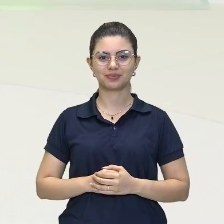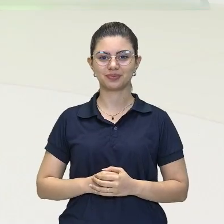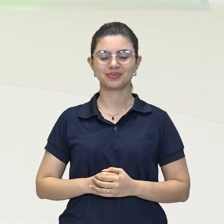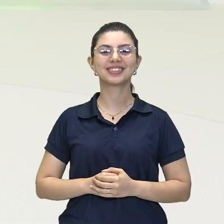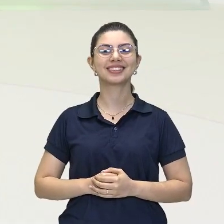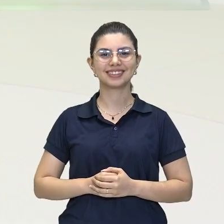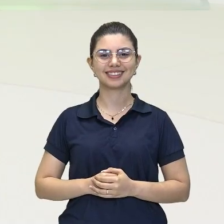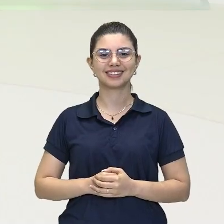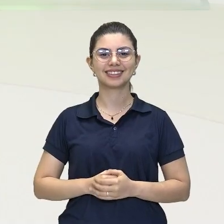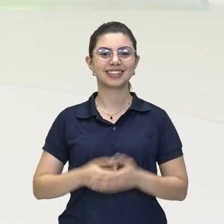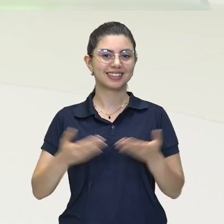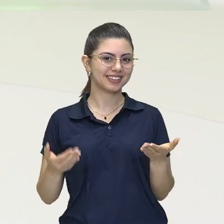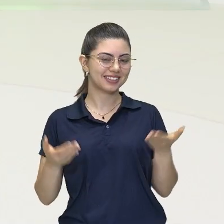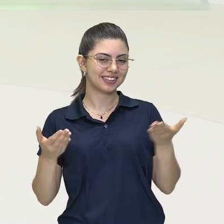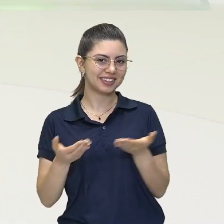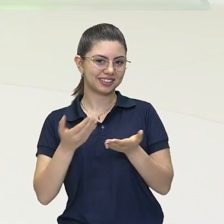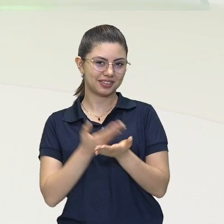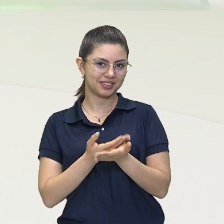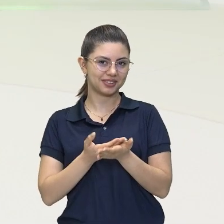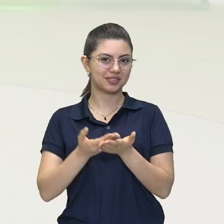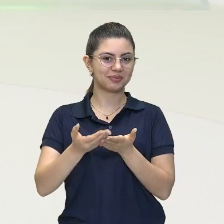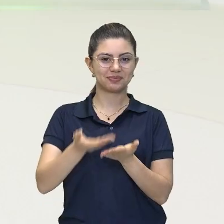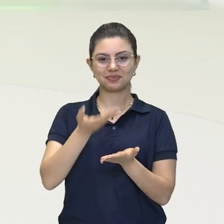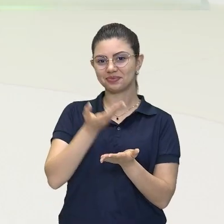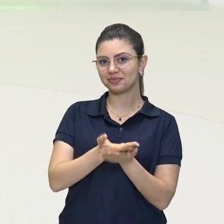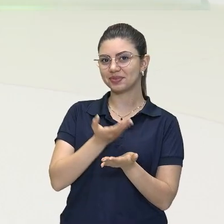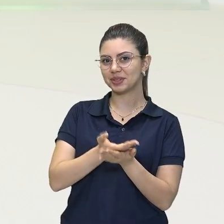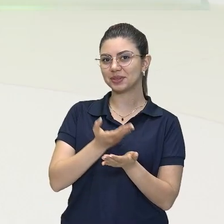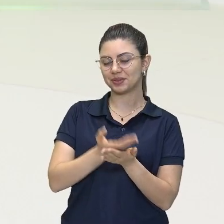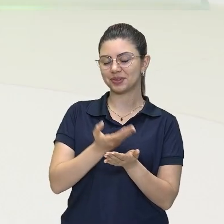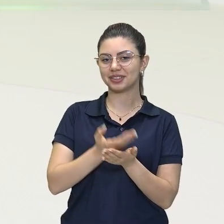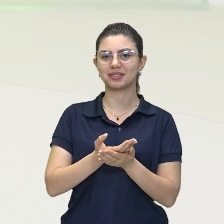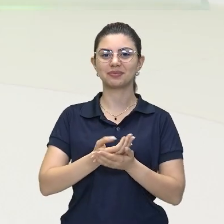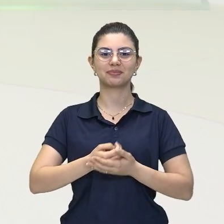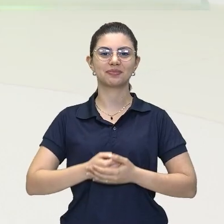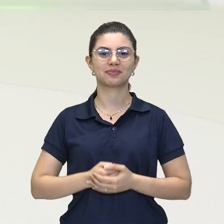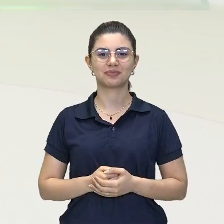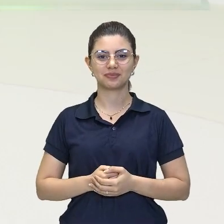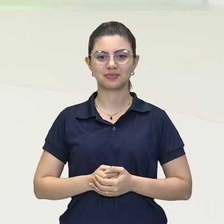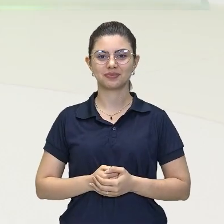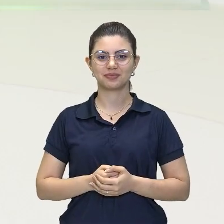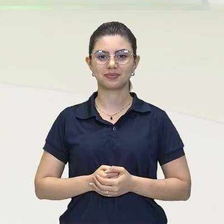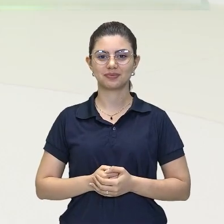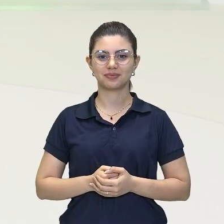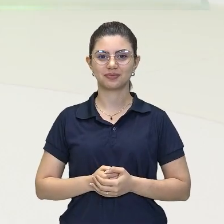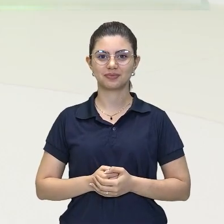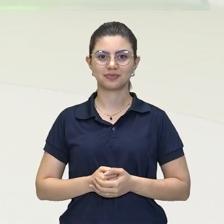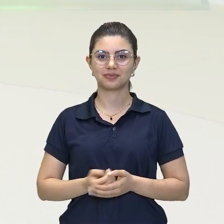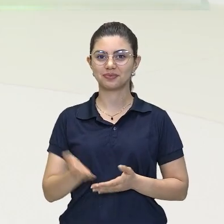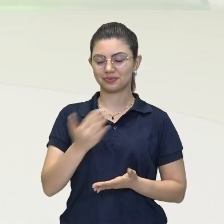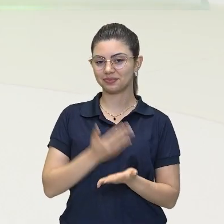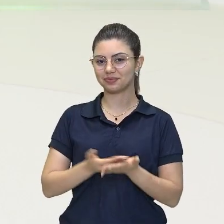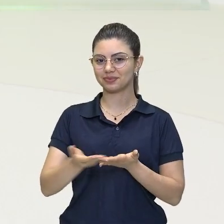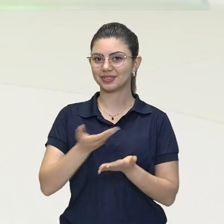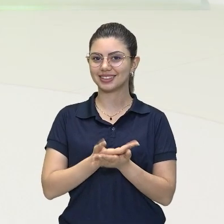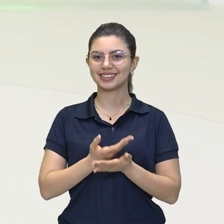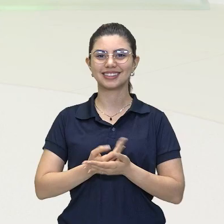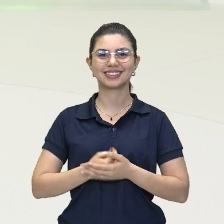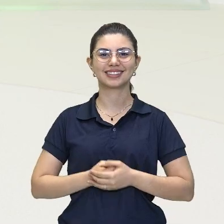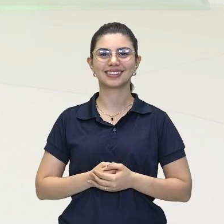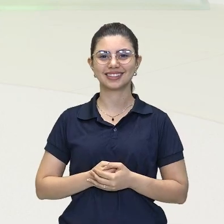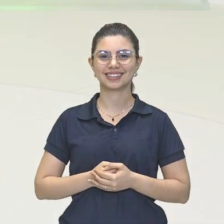bem, pessoal, agora que a gente já conhece o nosso conteúdo, o nosso objeto de conhecimento e detalhamento, vamos então dar início à nossa